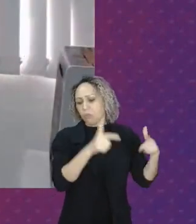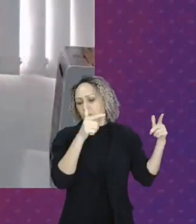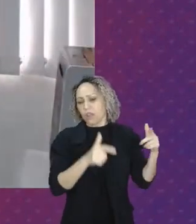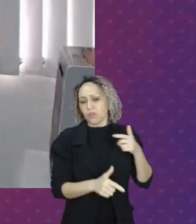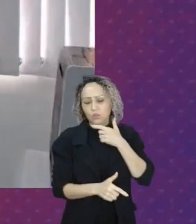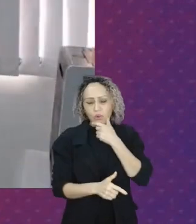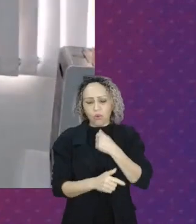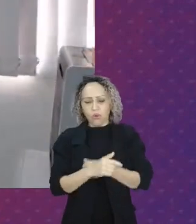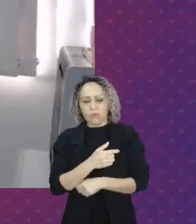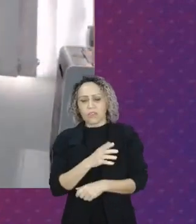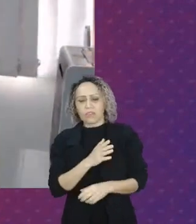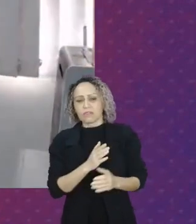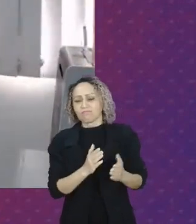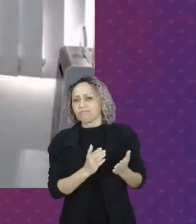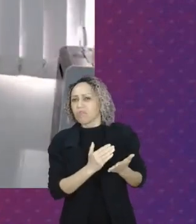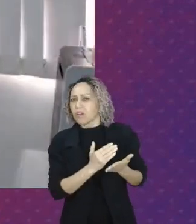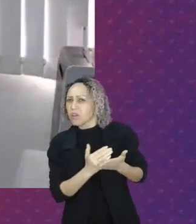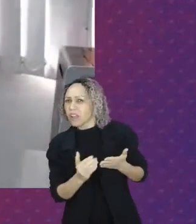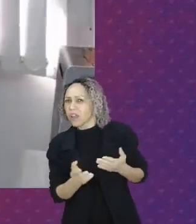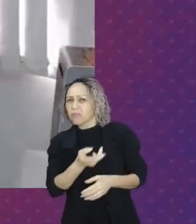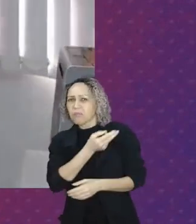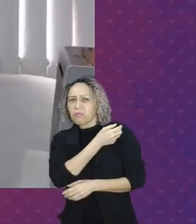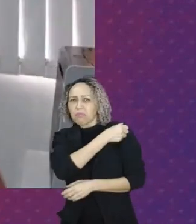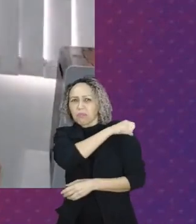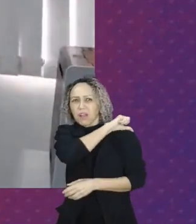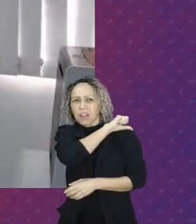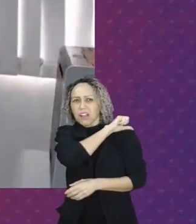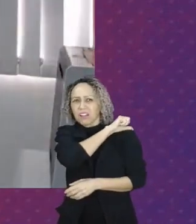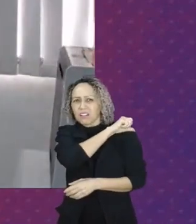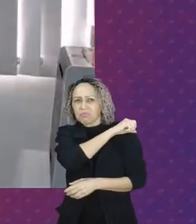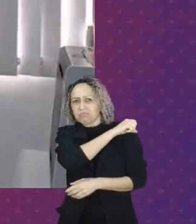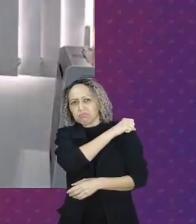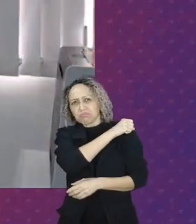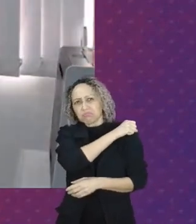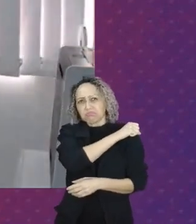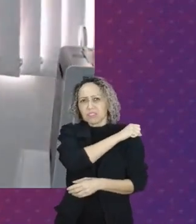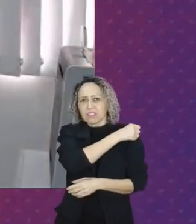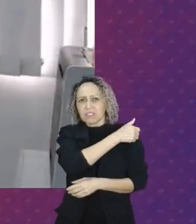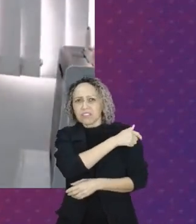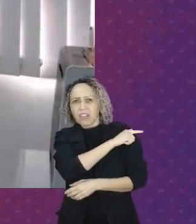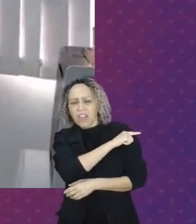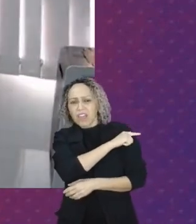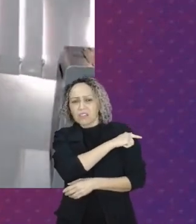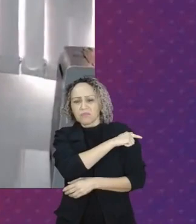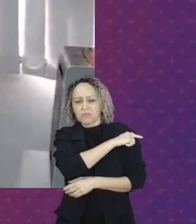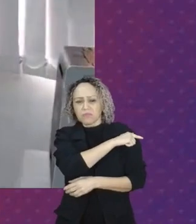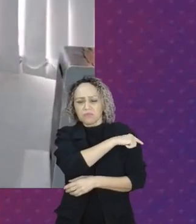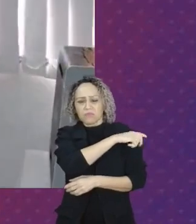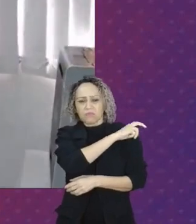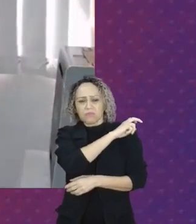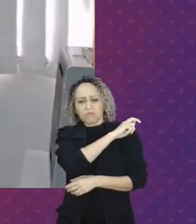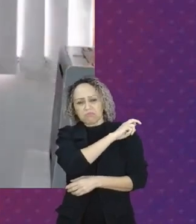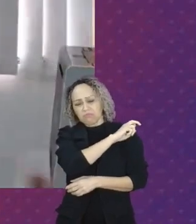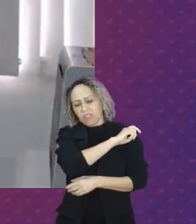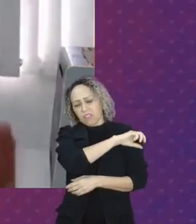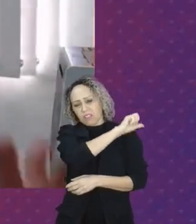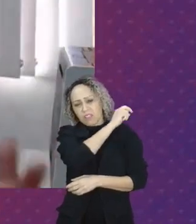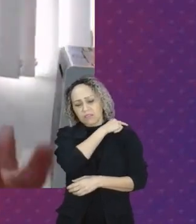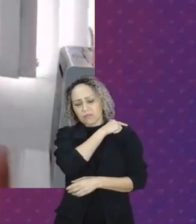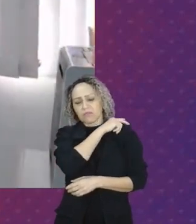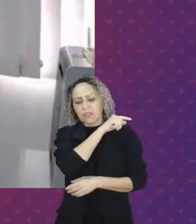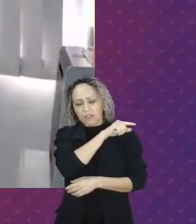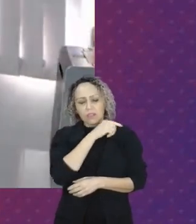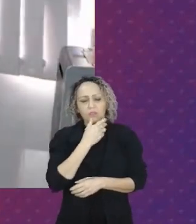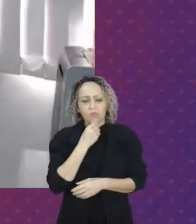grande interrogação, e talvez seja essa, né, que nos mobilize e que vale